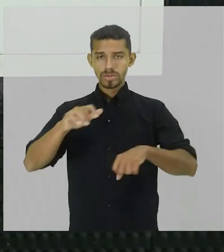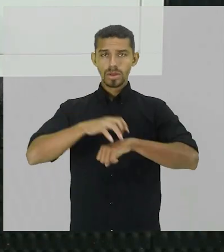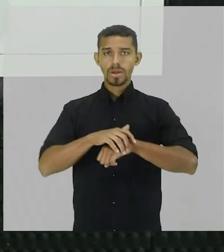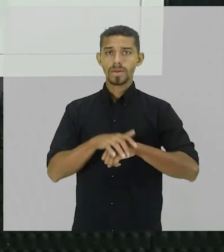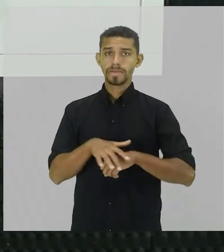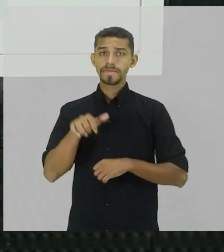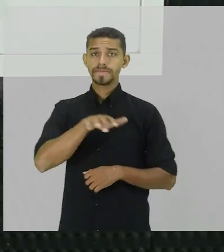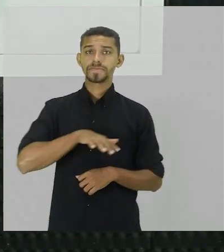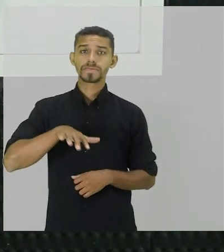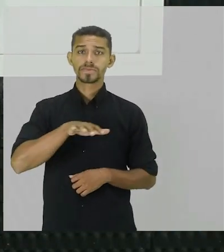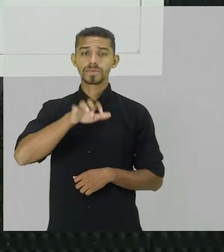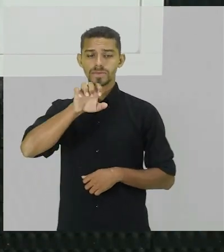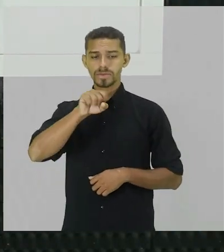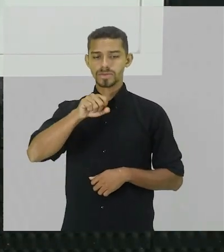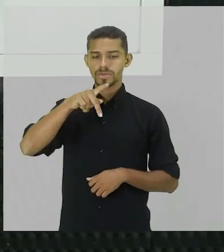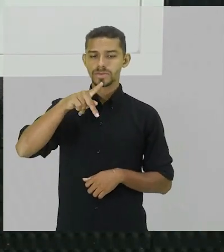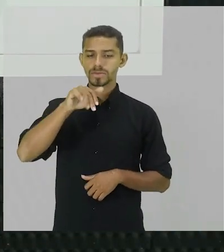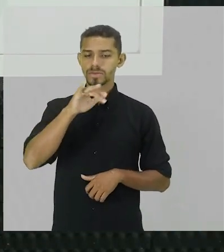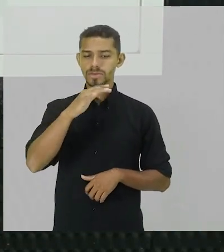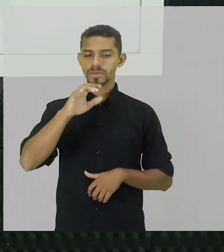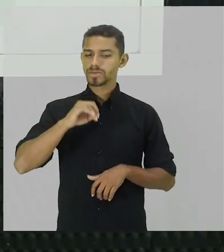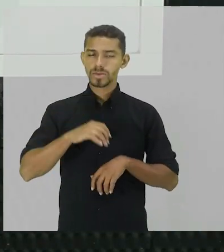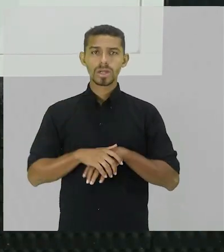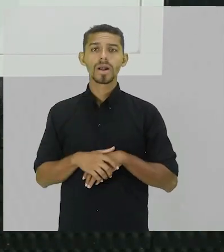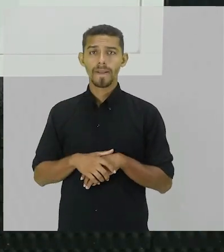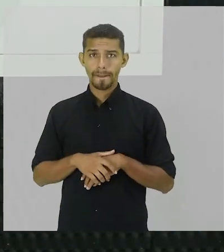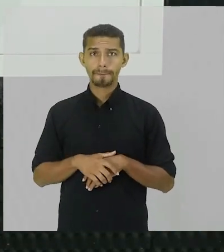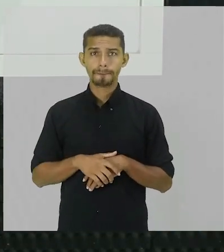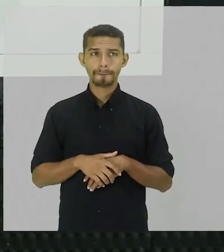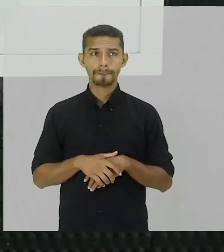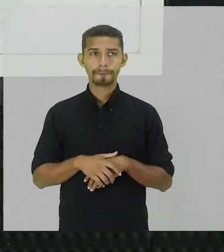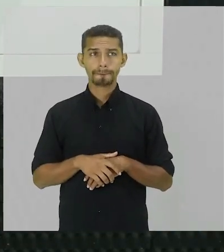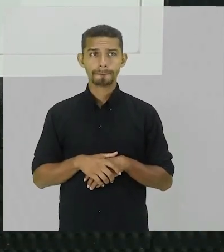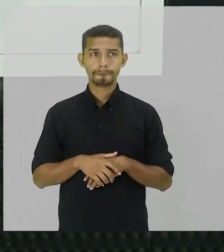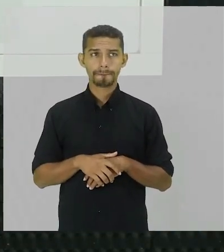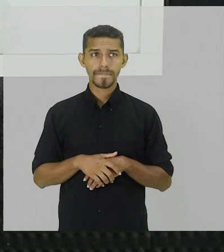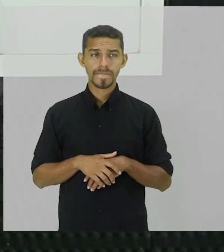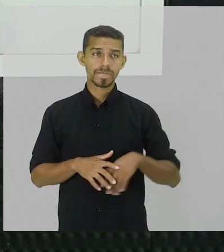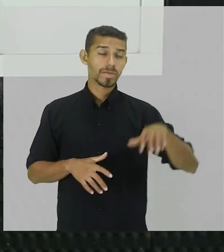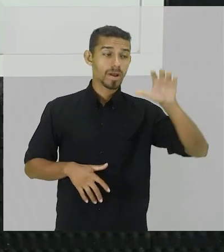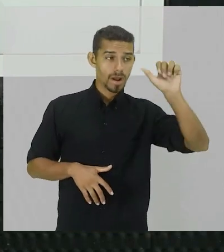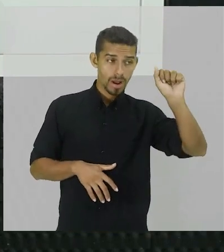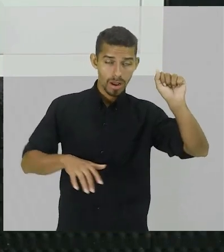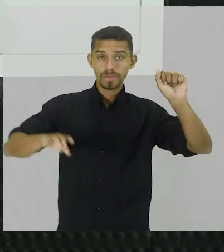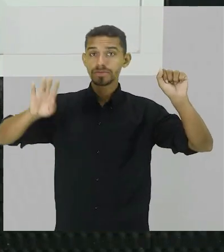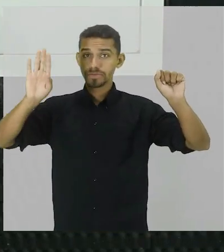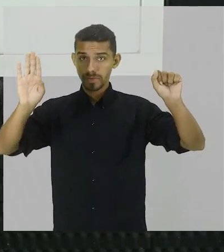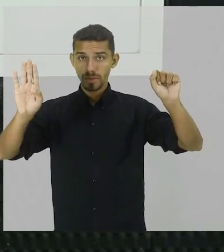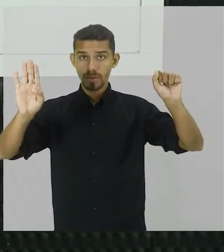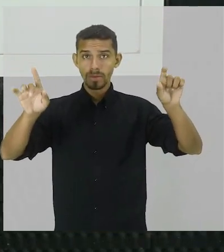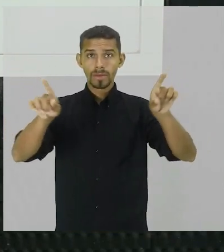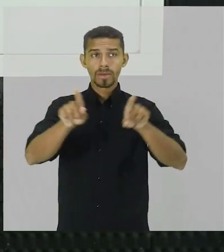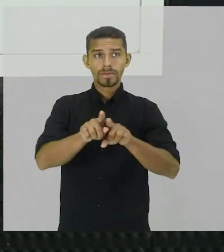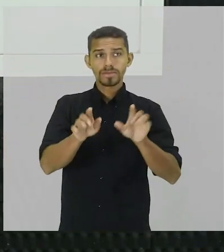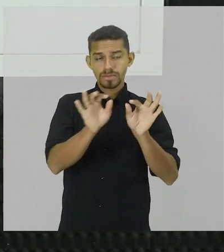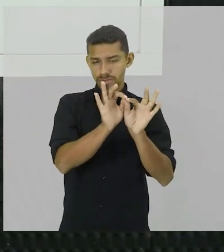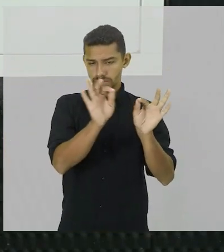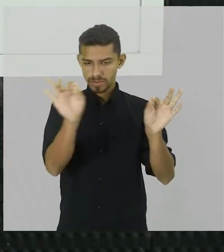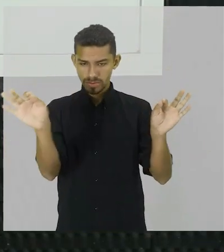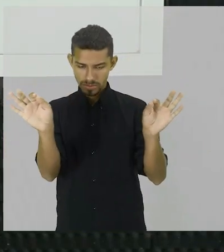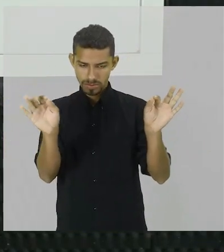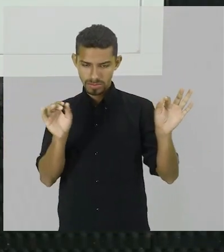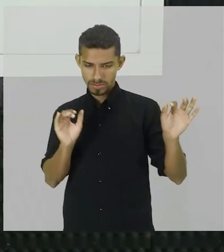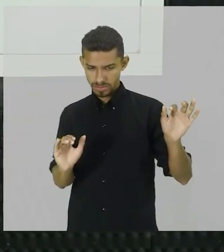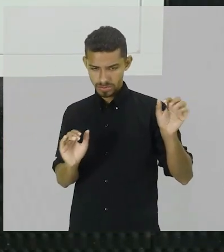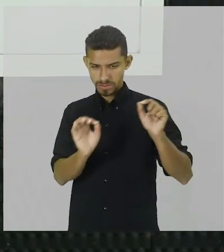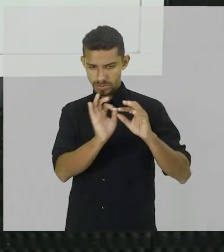no espaço, né? Todos os pontos aqui, ó, pontinho A, pontinho B, que estão a uma distância do